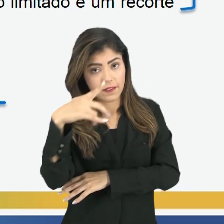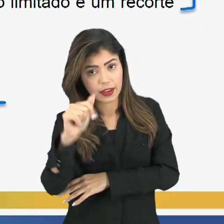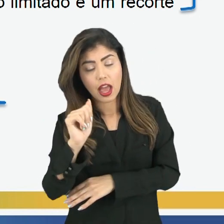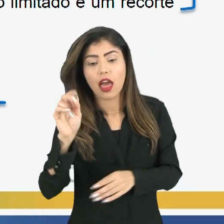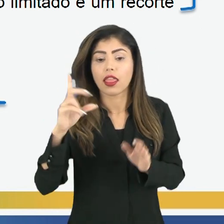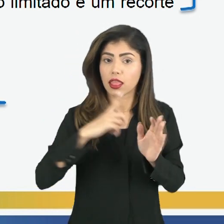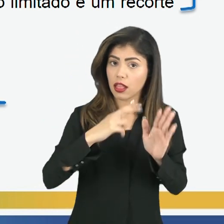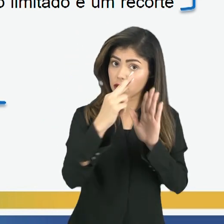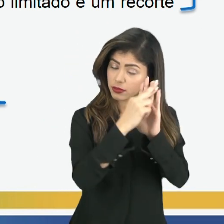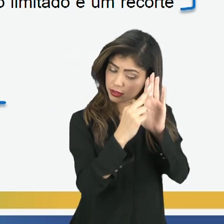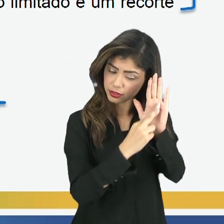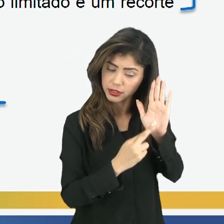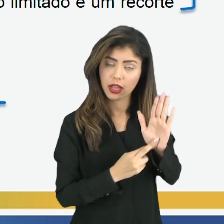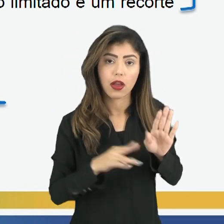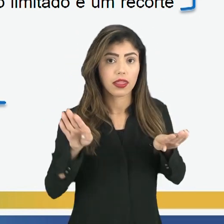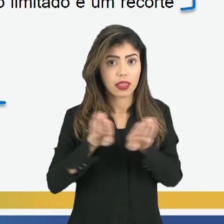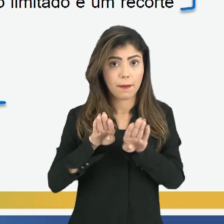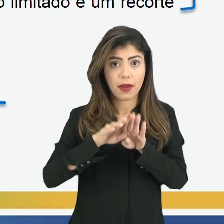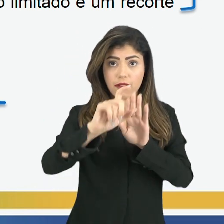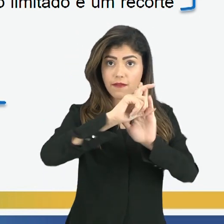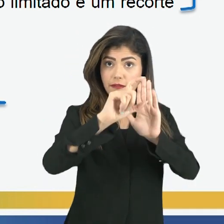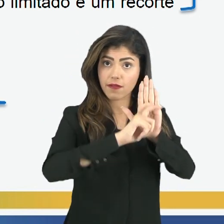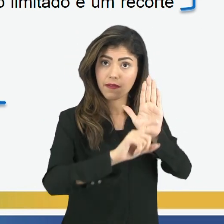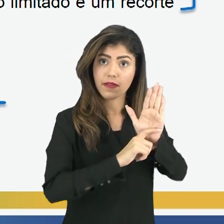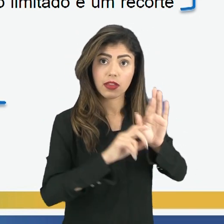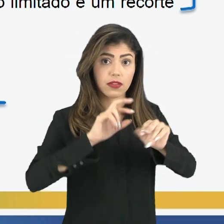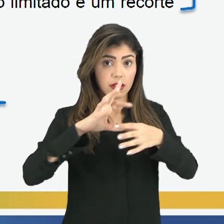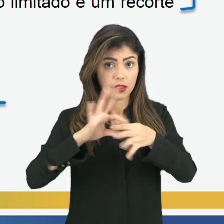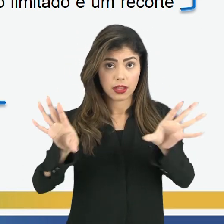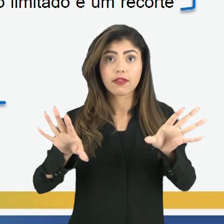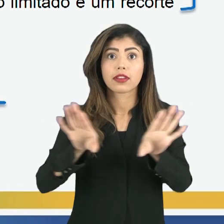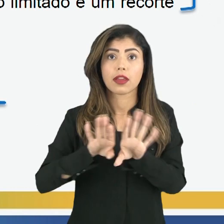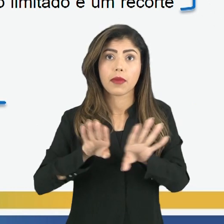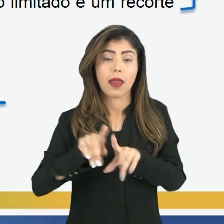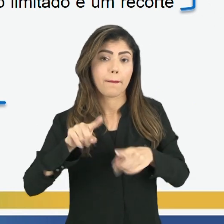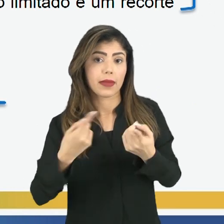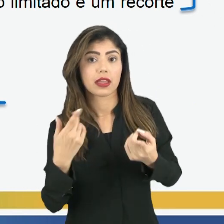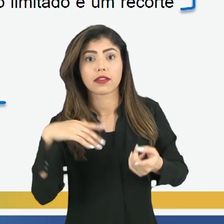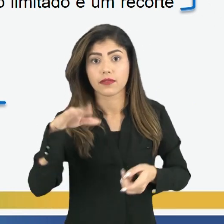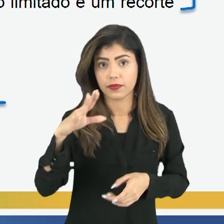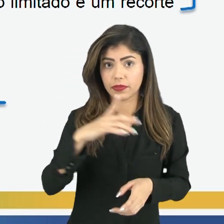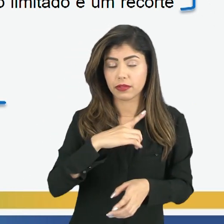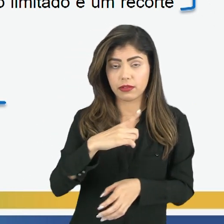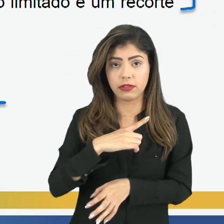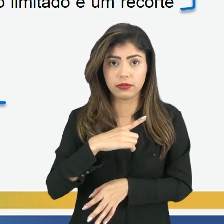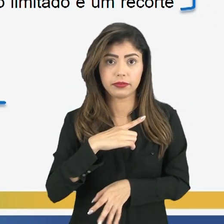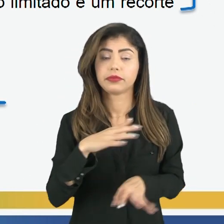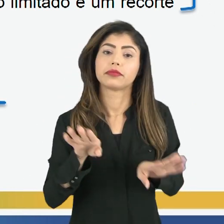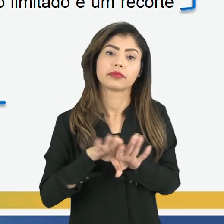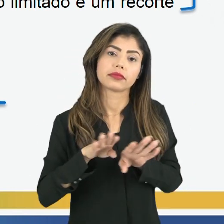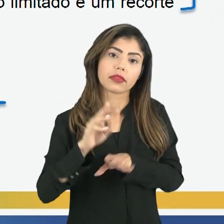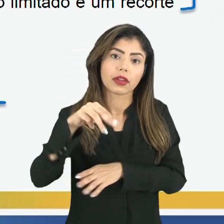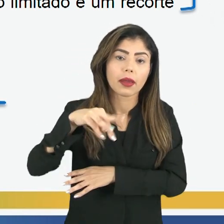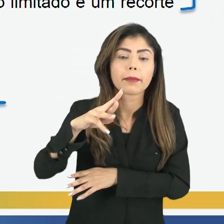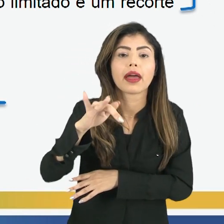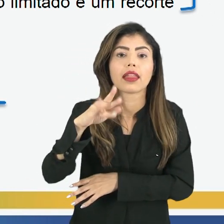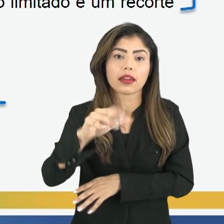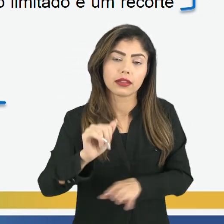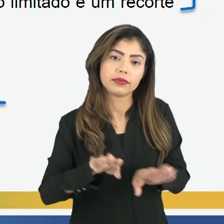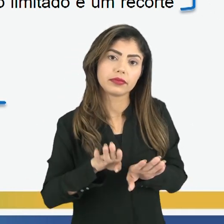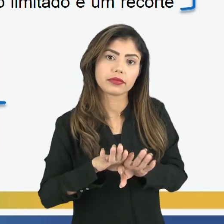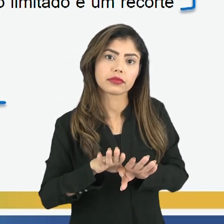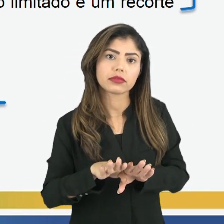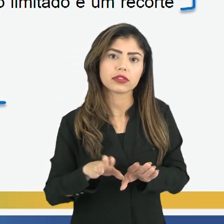algumas regras, ou versos livres, nos quais mais valem as imagens do que a métrica. Há poemas compostos